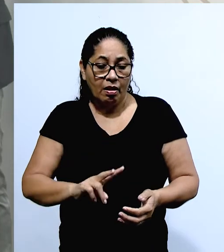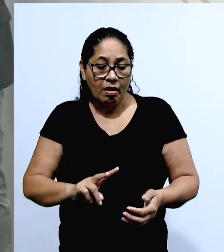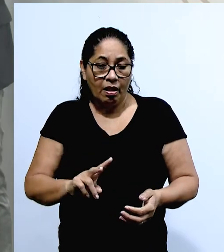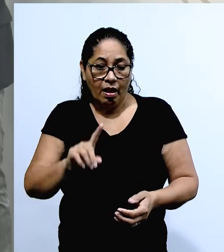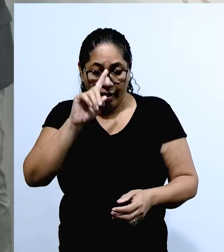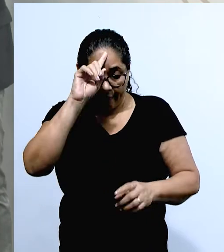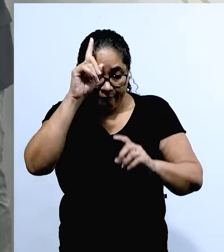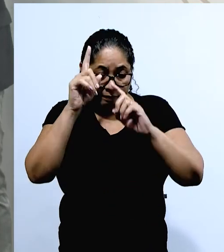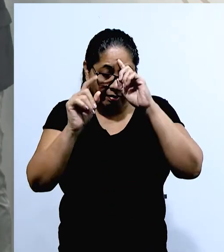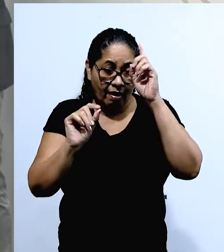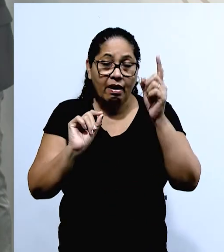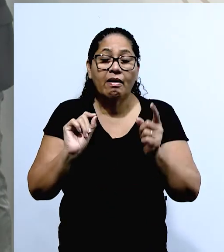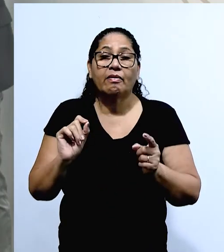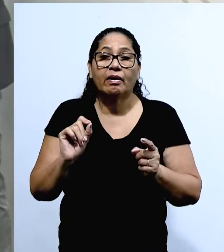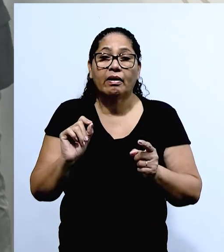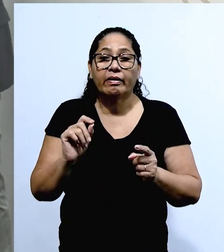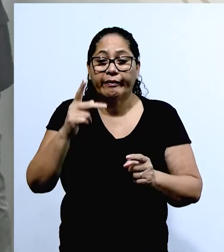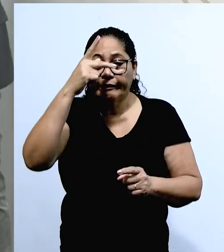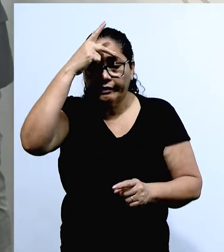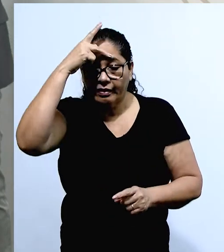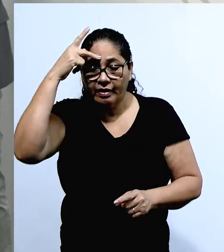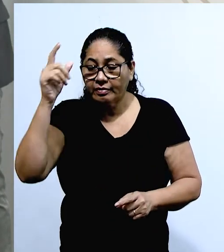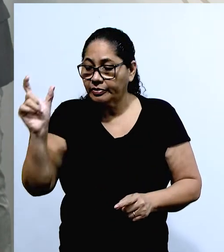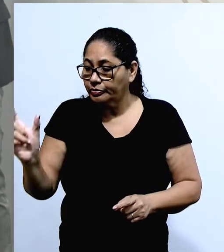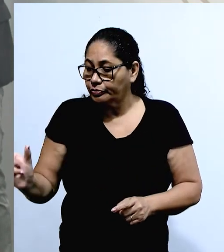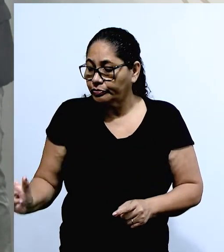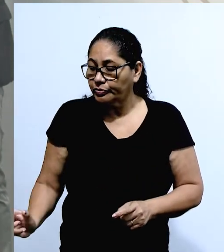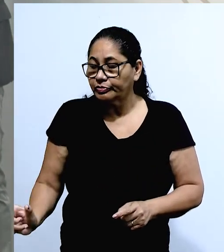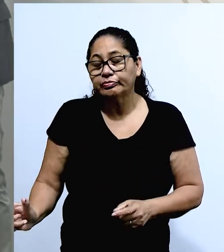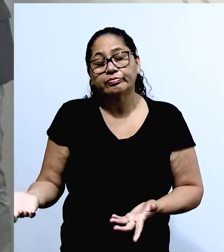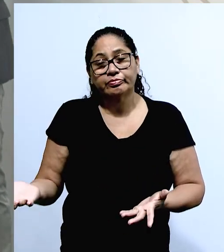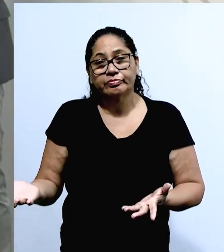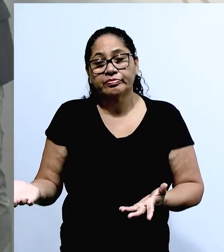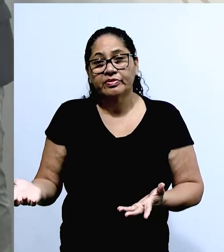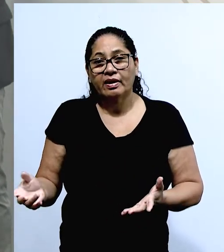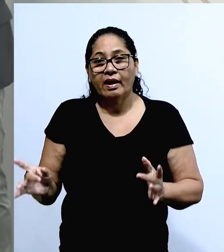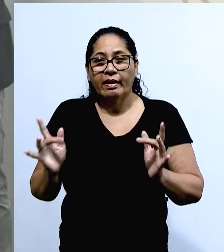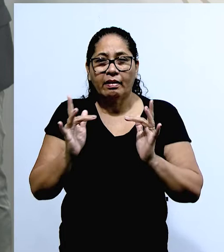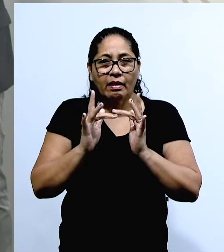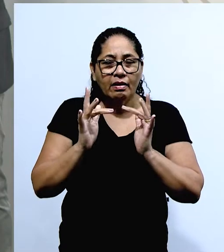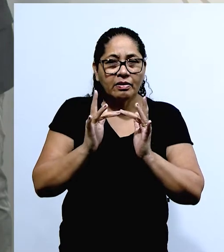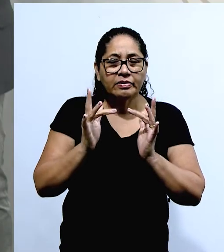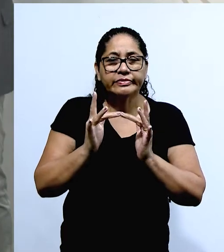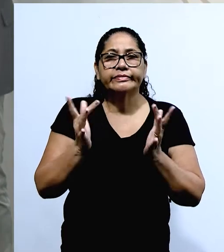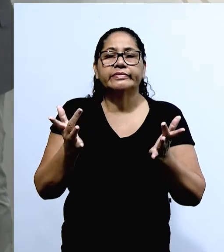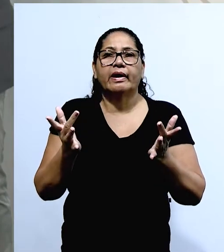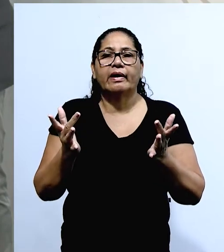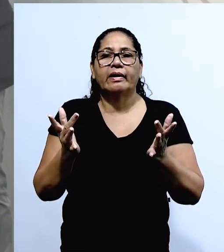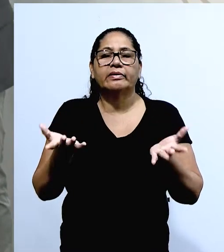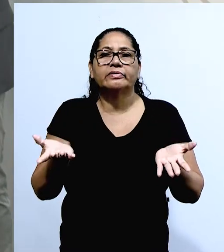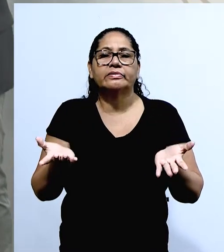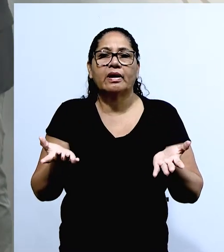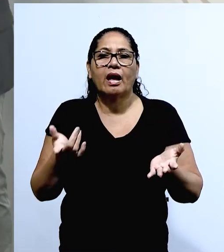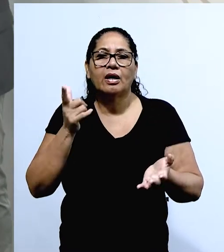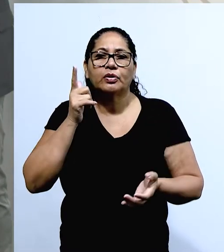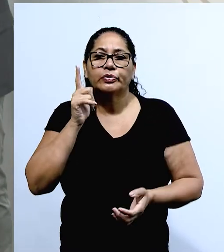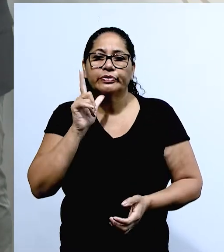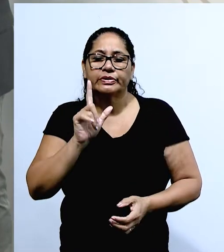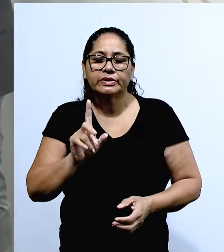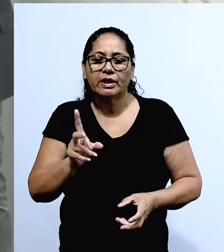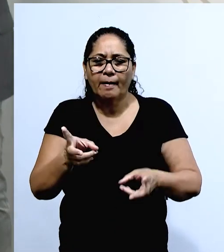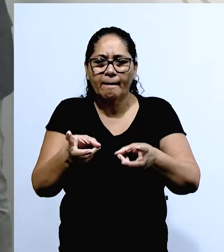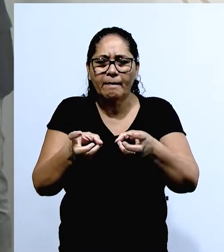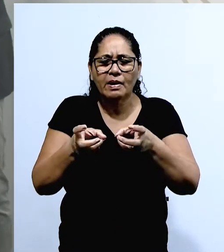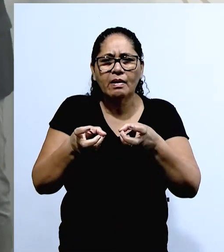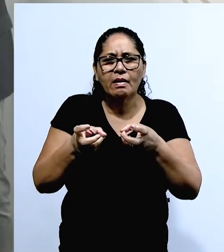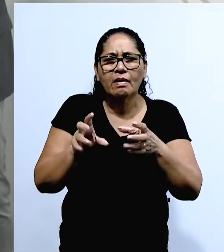é exatamente essa, né? Que qualquer indivíduo, a partir do instante que ele tenha esse contato com a tua missão, ele consiga identificar,